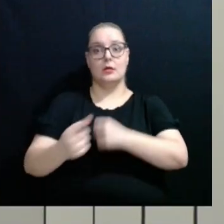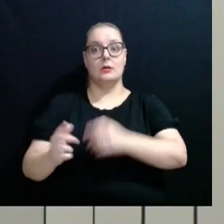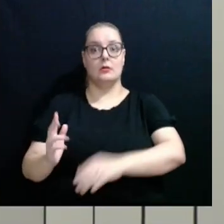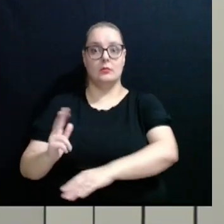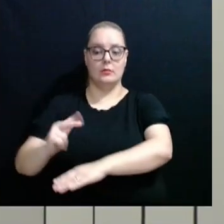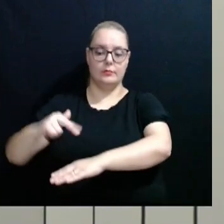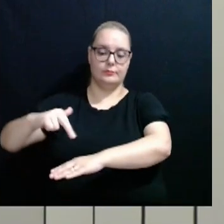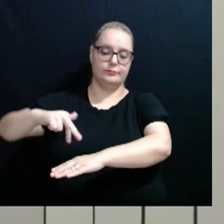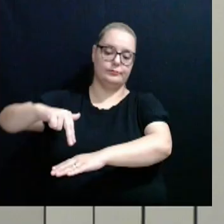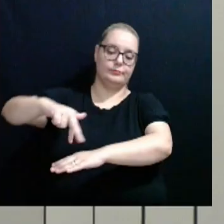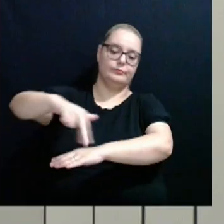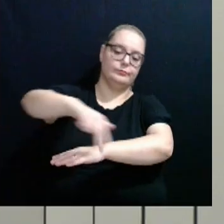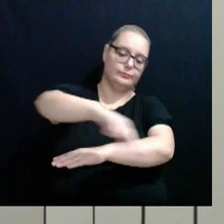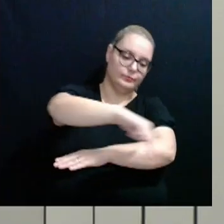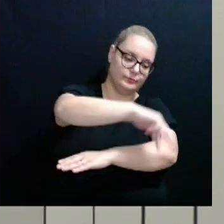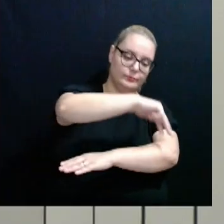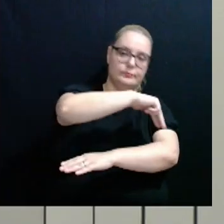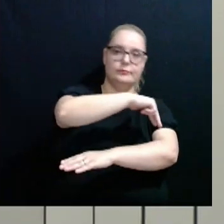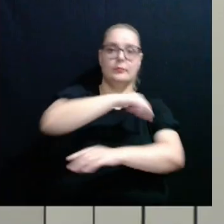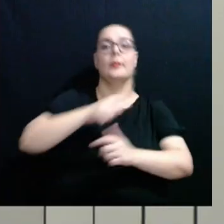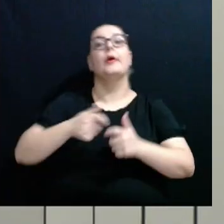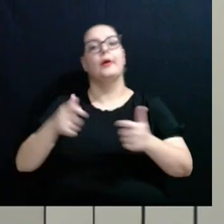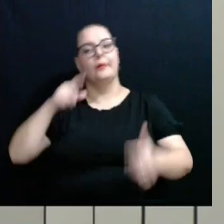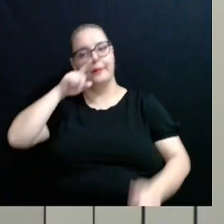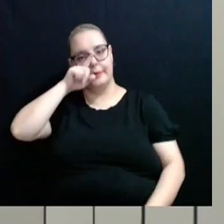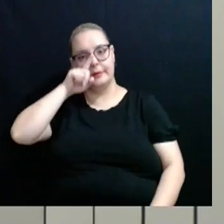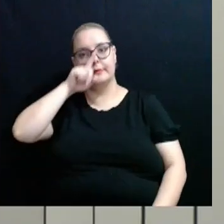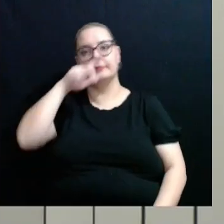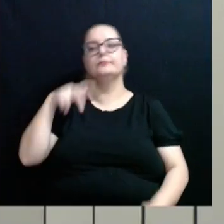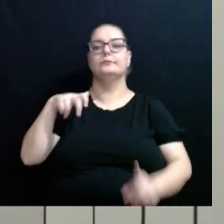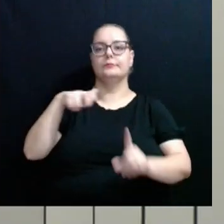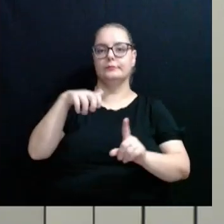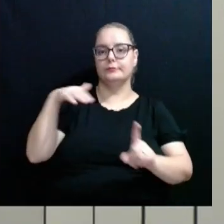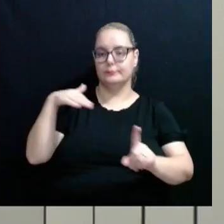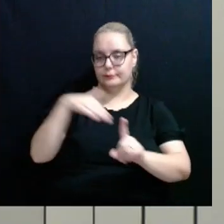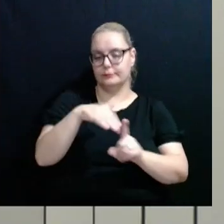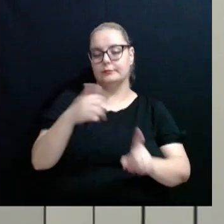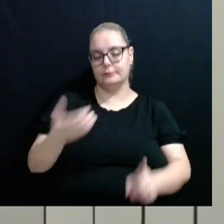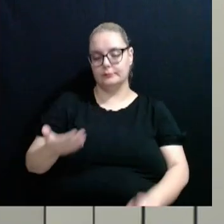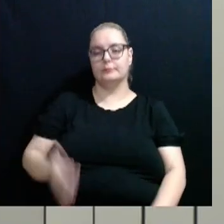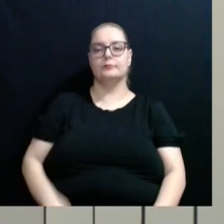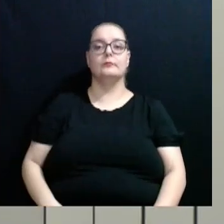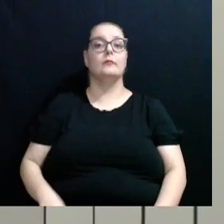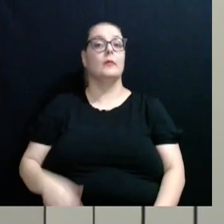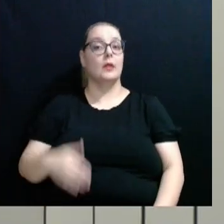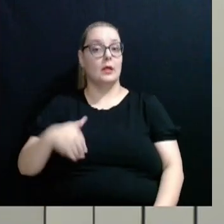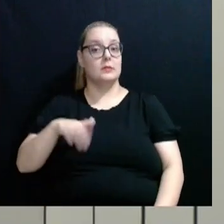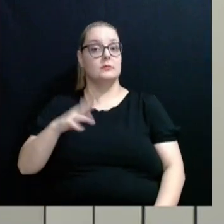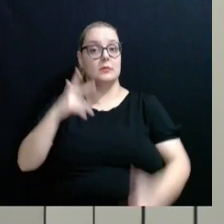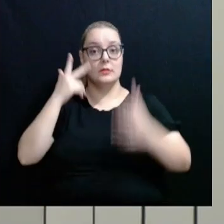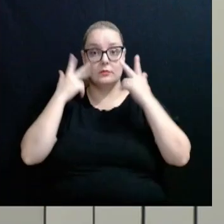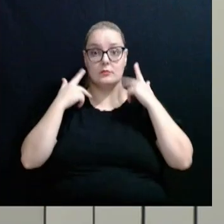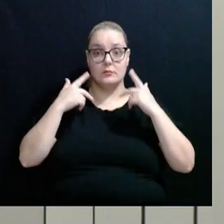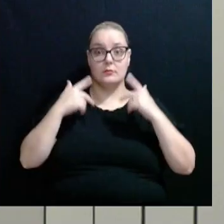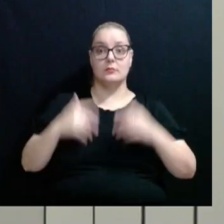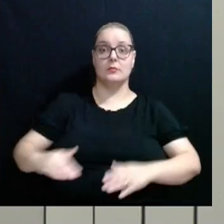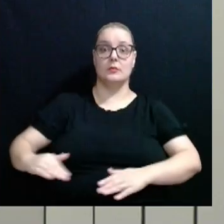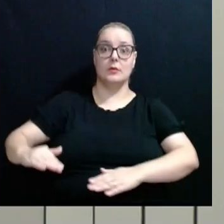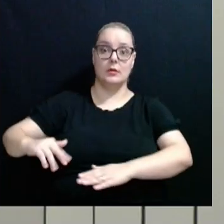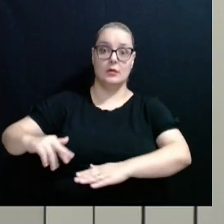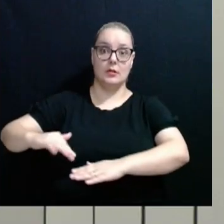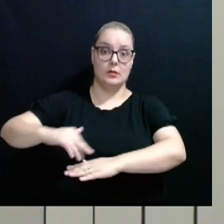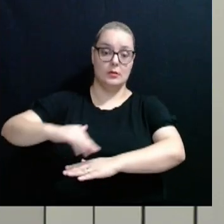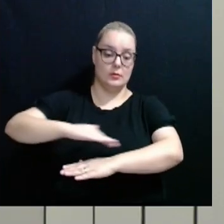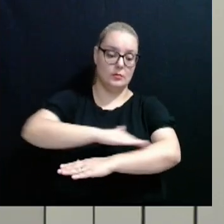para a rua, aumentando o risco de atropelamento. Entre as infrações mais comuns estão trafegar sobre a calçada, estacionar em